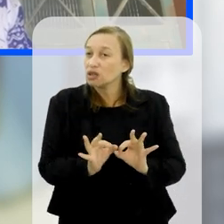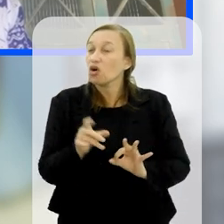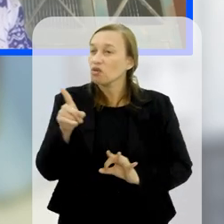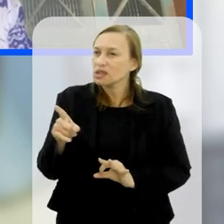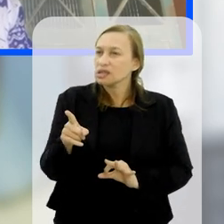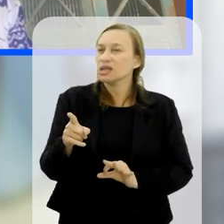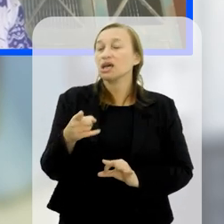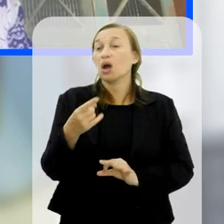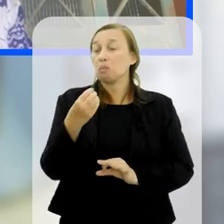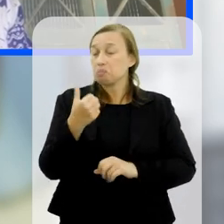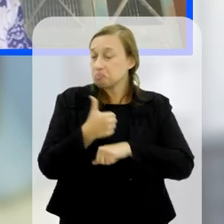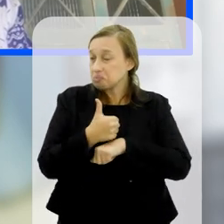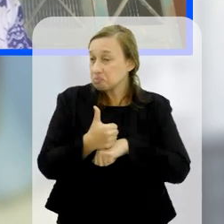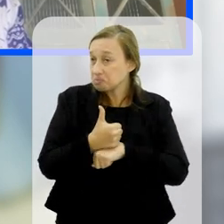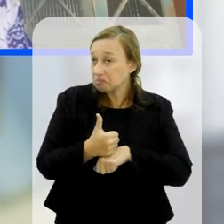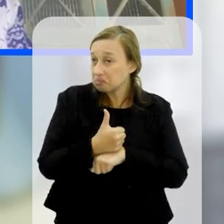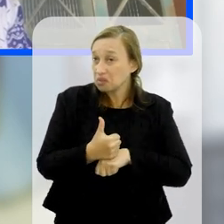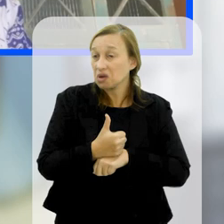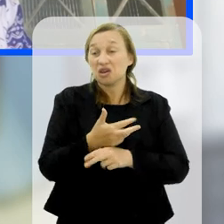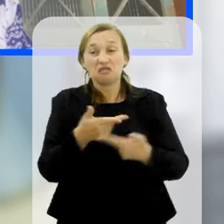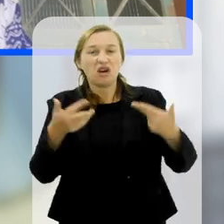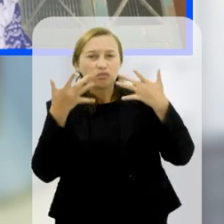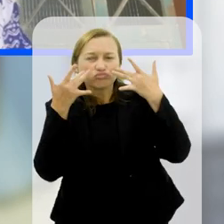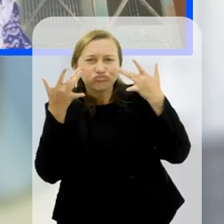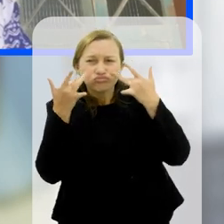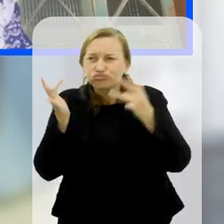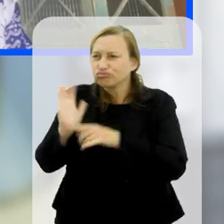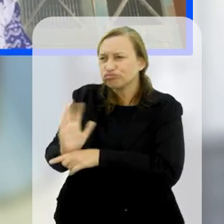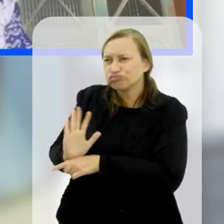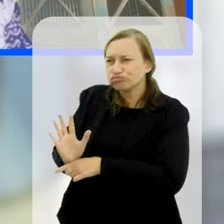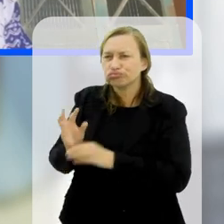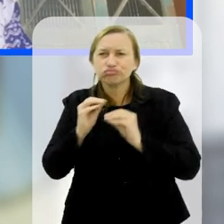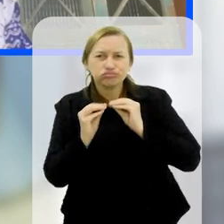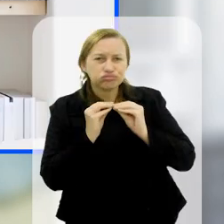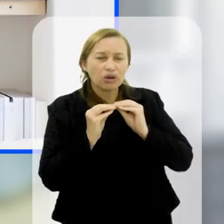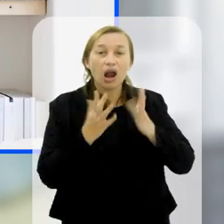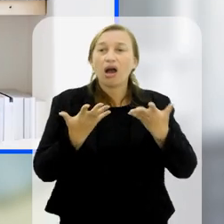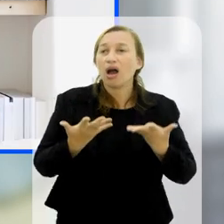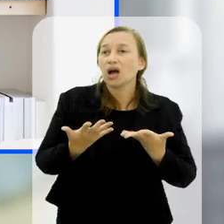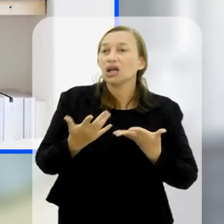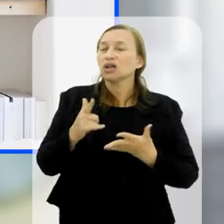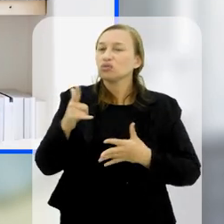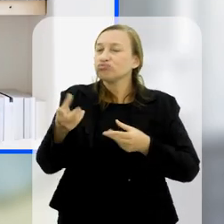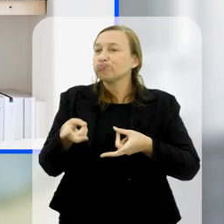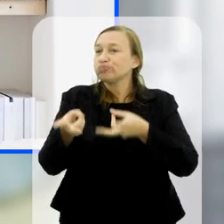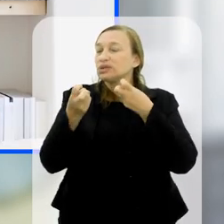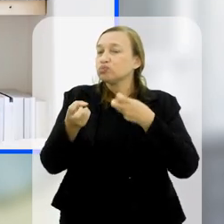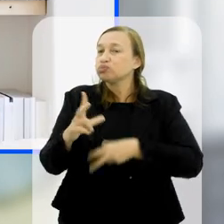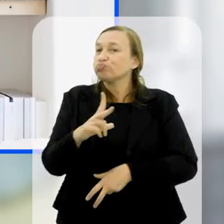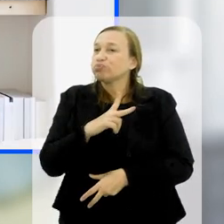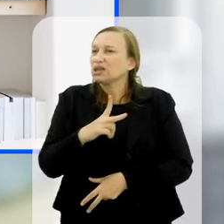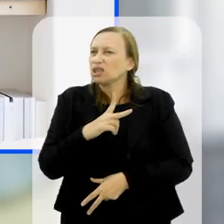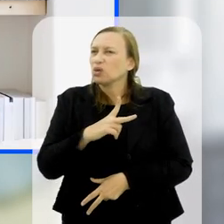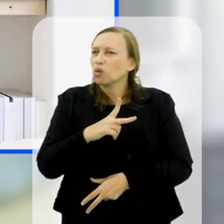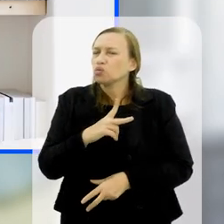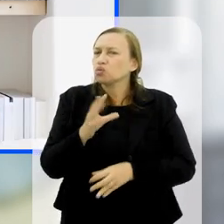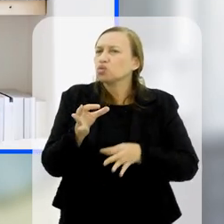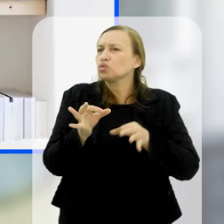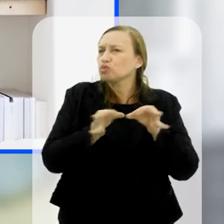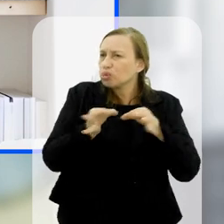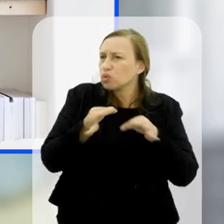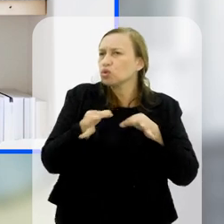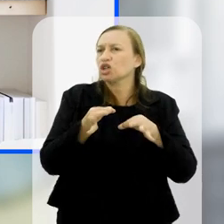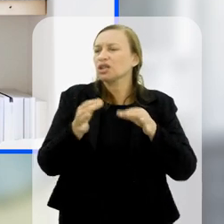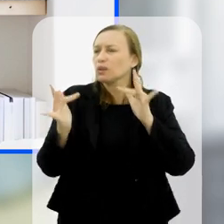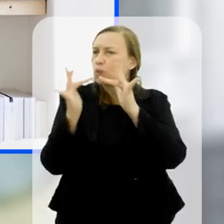é também super profissional, envolvido aí em peças de teatro, filmes, né, novelas, essa sua percepção pessoal desse